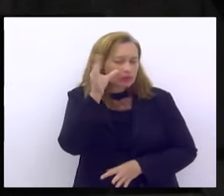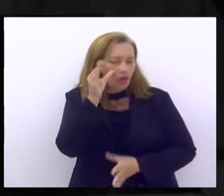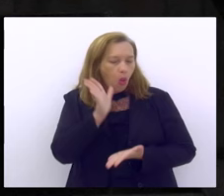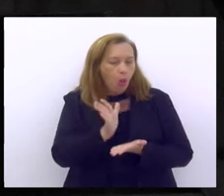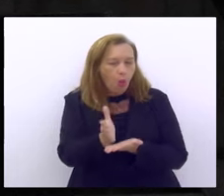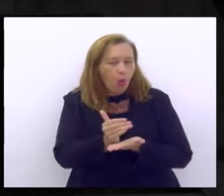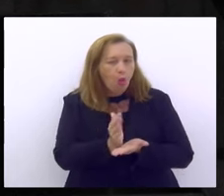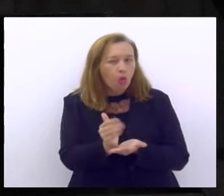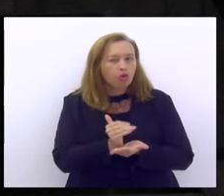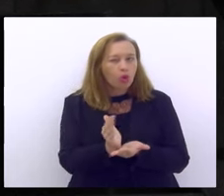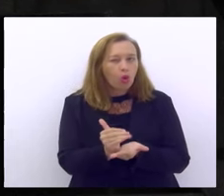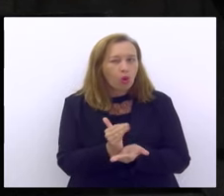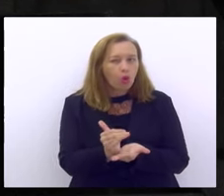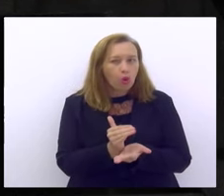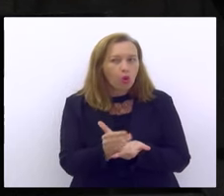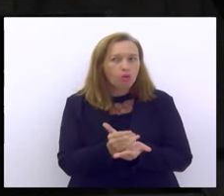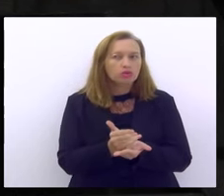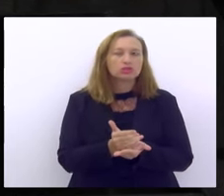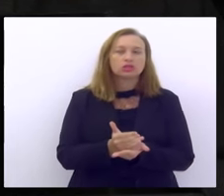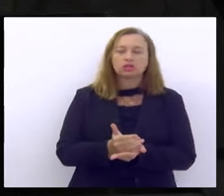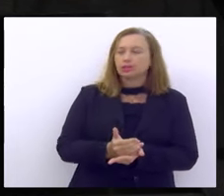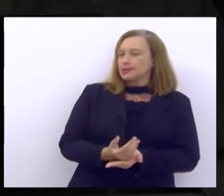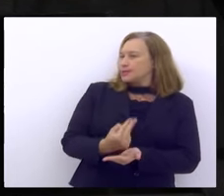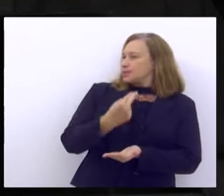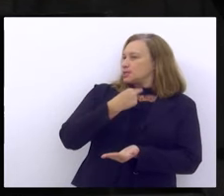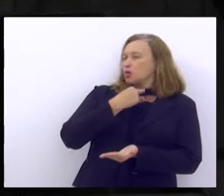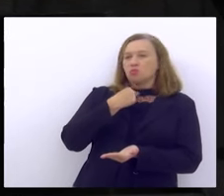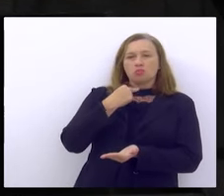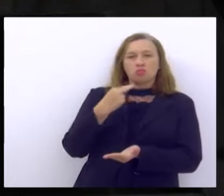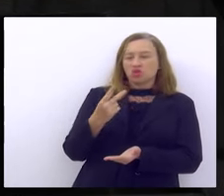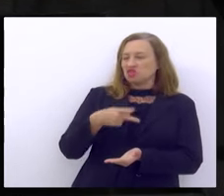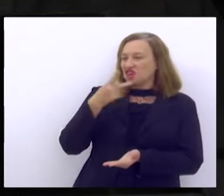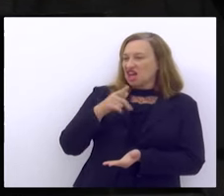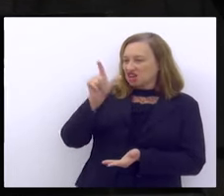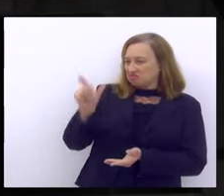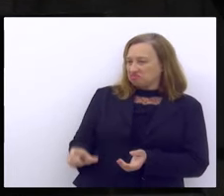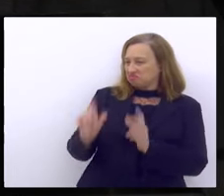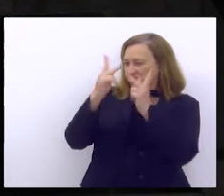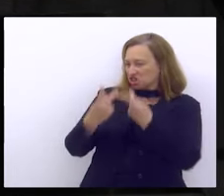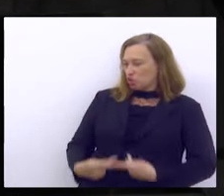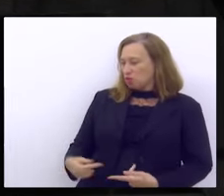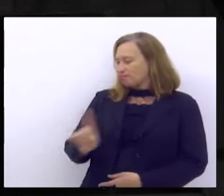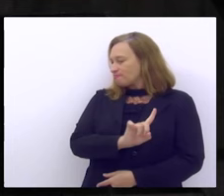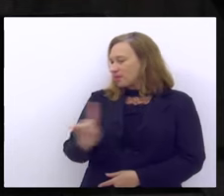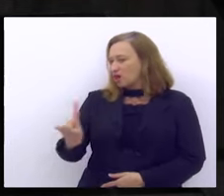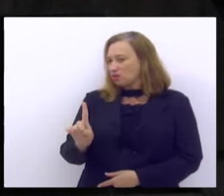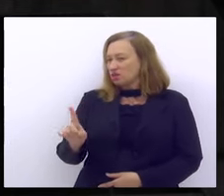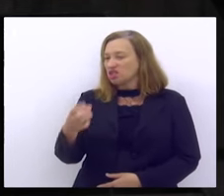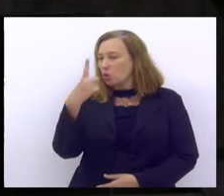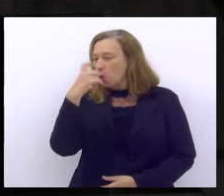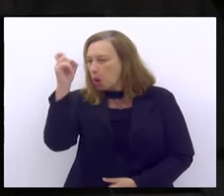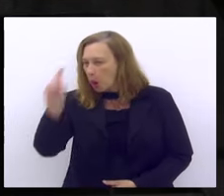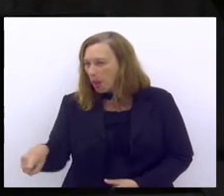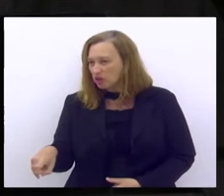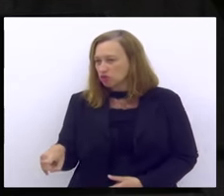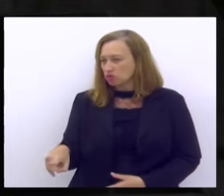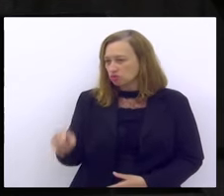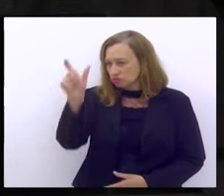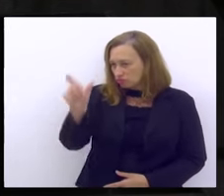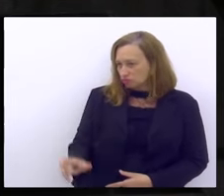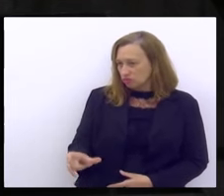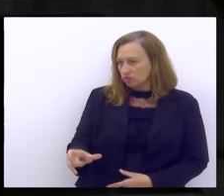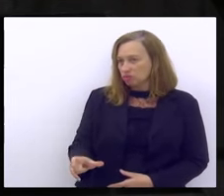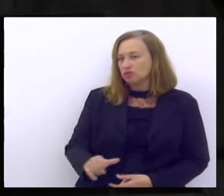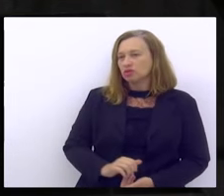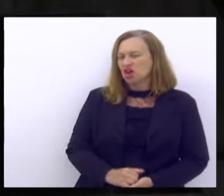financeiros, eu não posso nem considerar isso como ser humano. Isso é um lixo de pessoa.